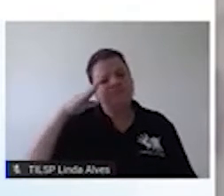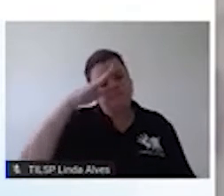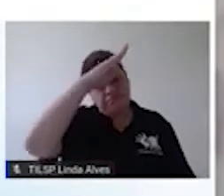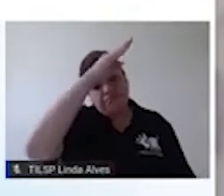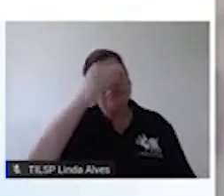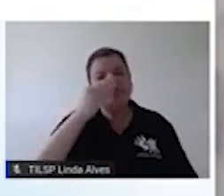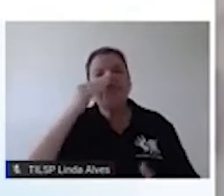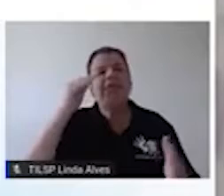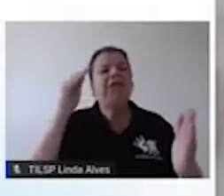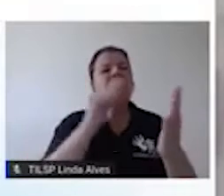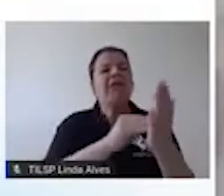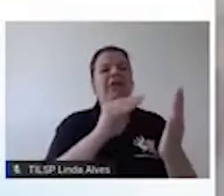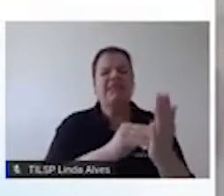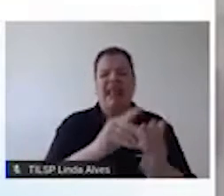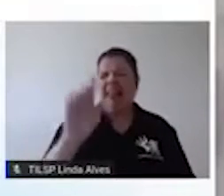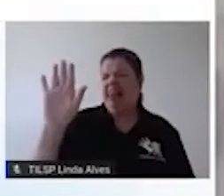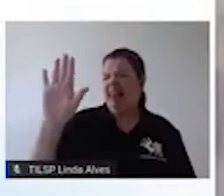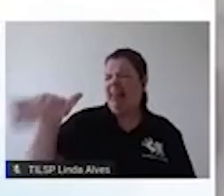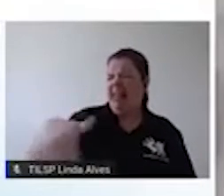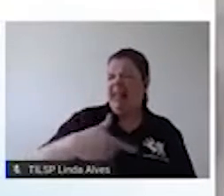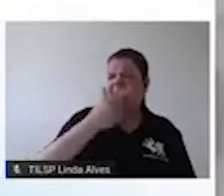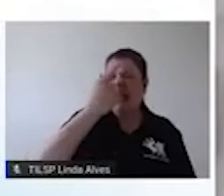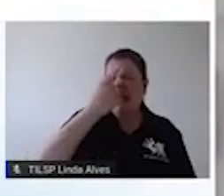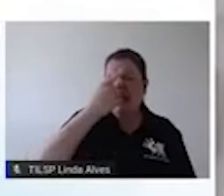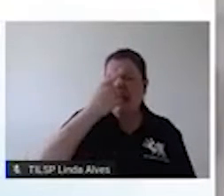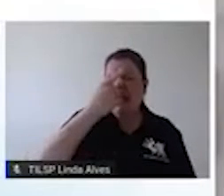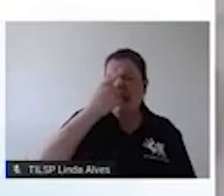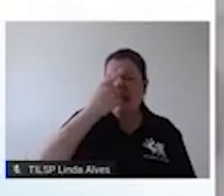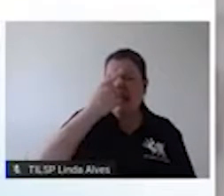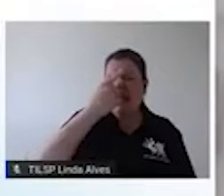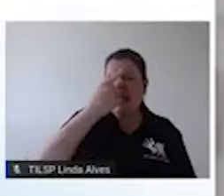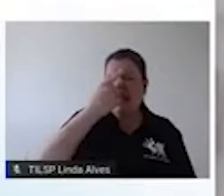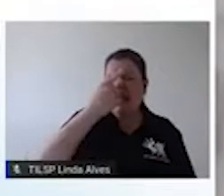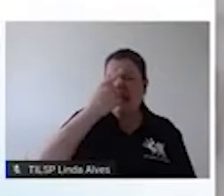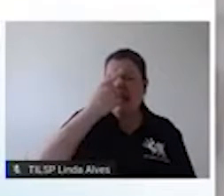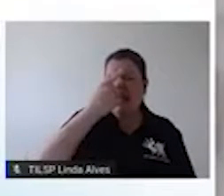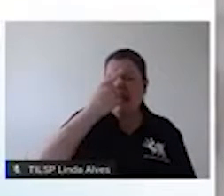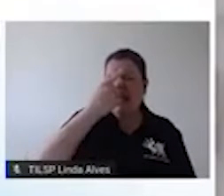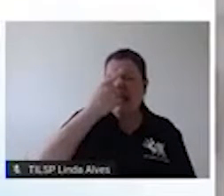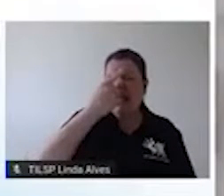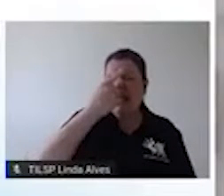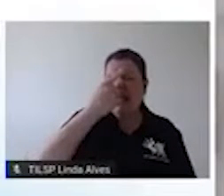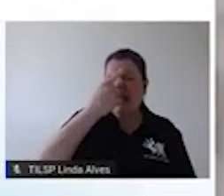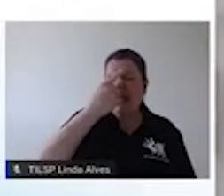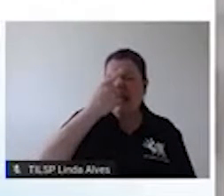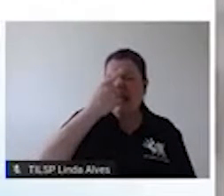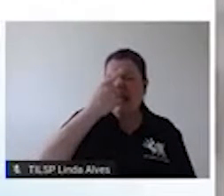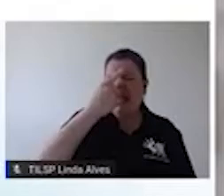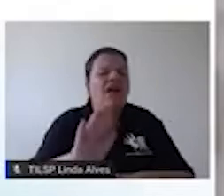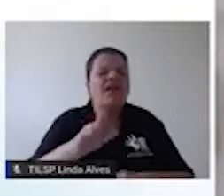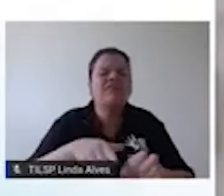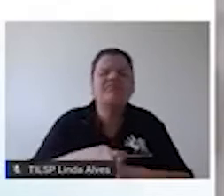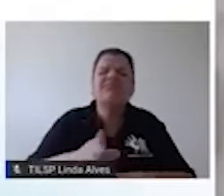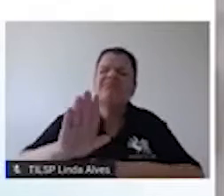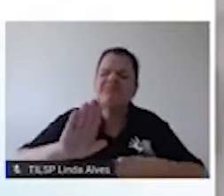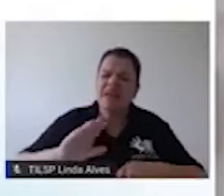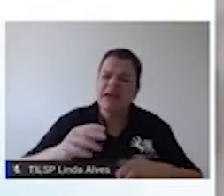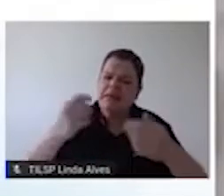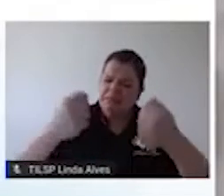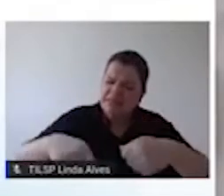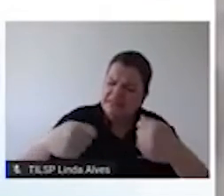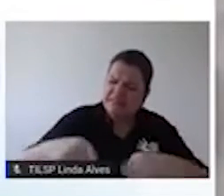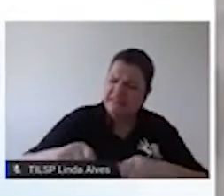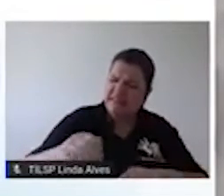equivocada por ignorar, não é? Equivocada por orientar de